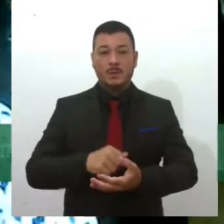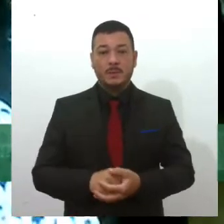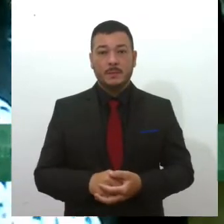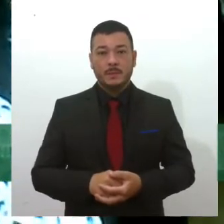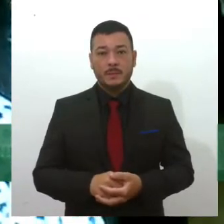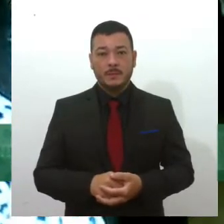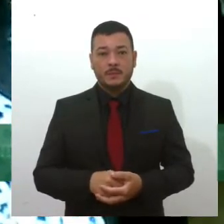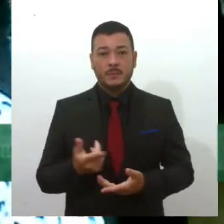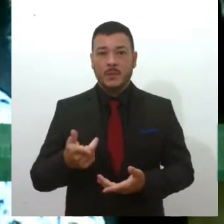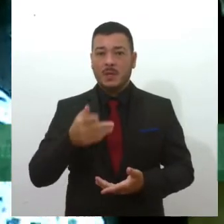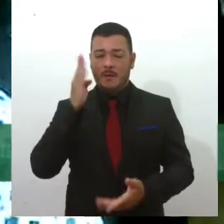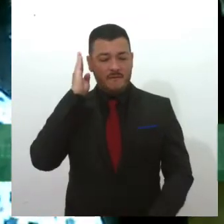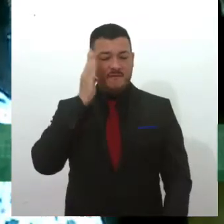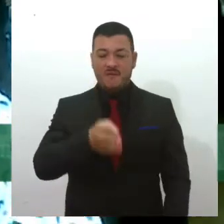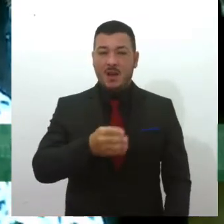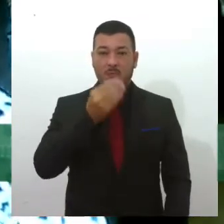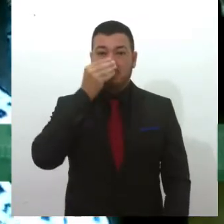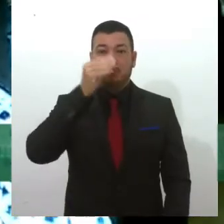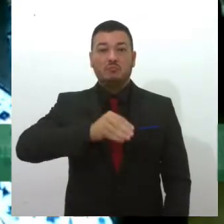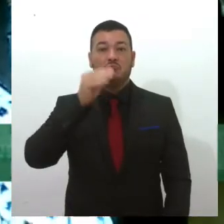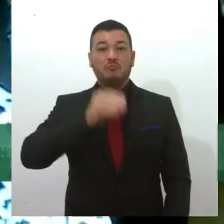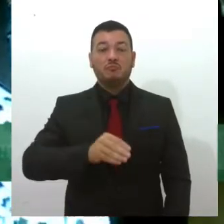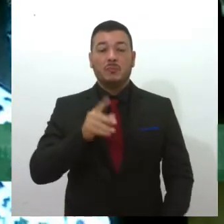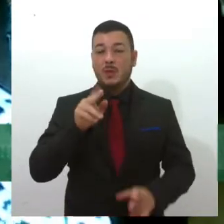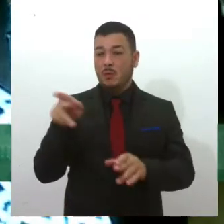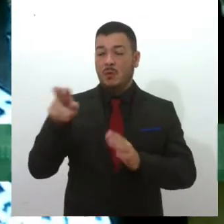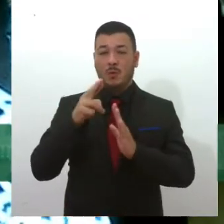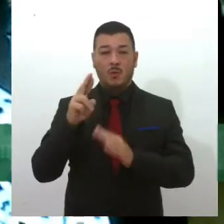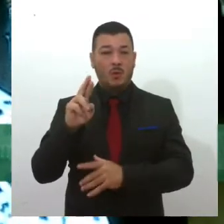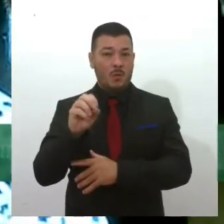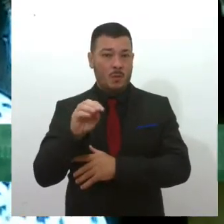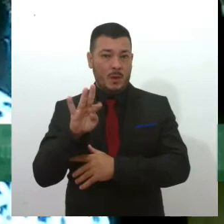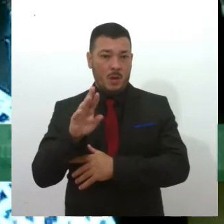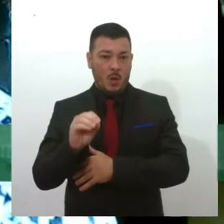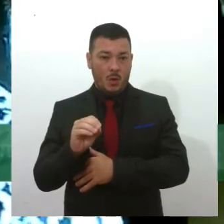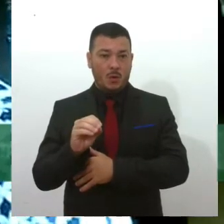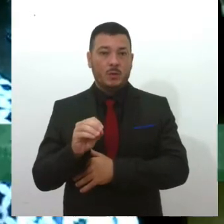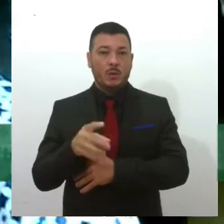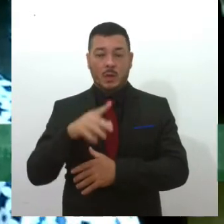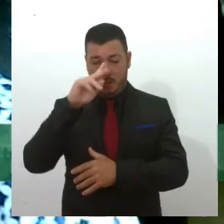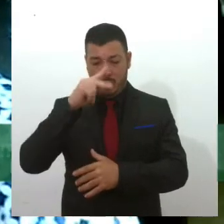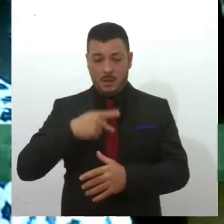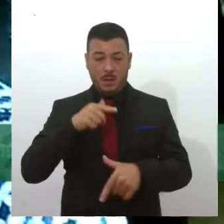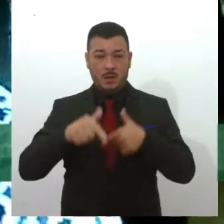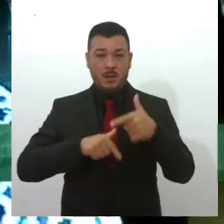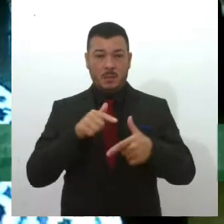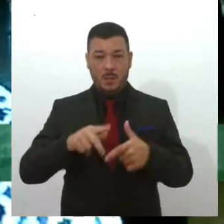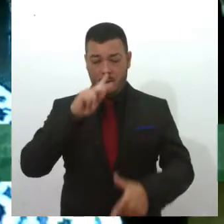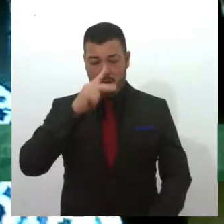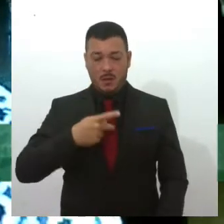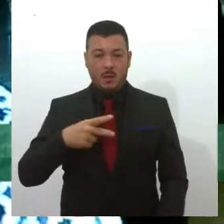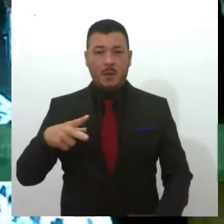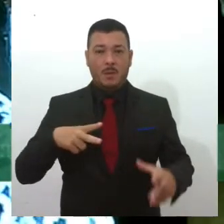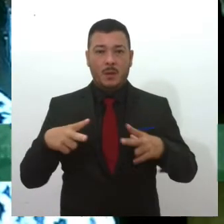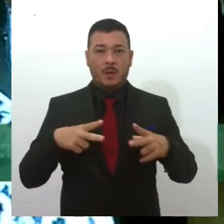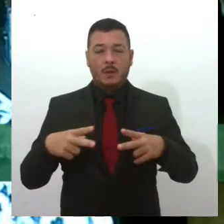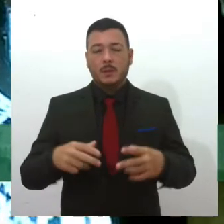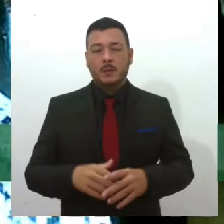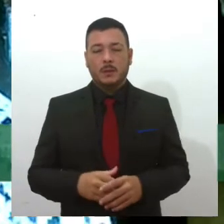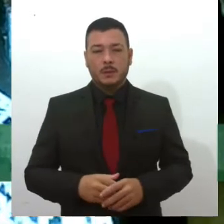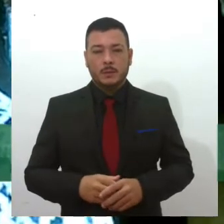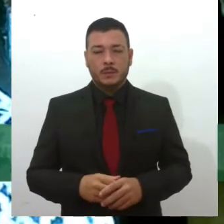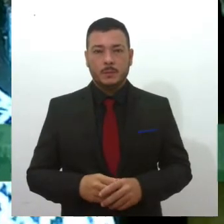Atropelam e fazem, como o Roberto falou, legislam em causa própria e fica por isso mesmo.